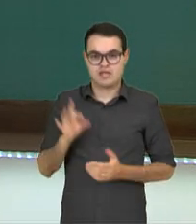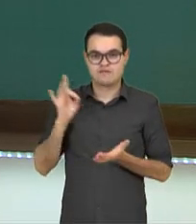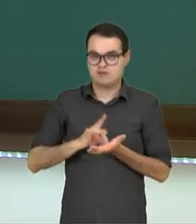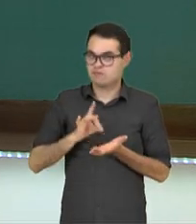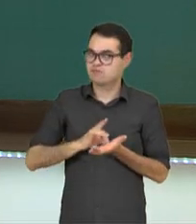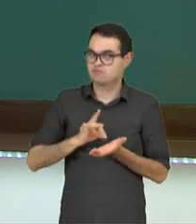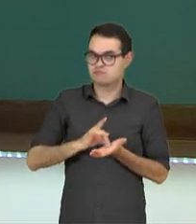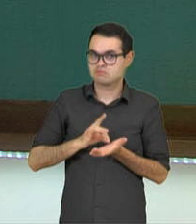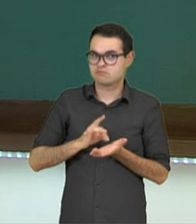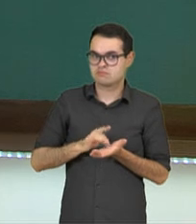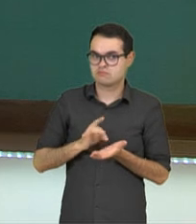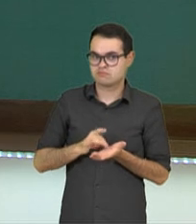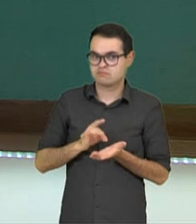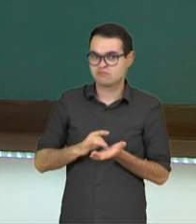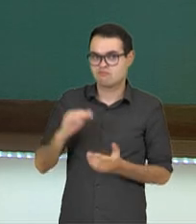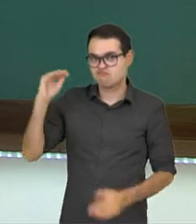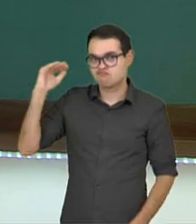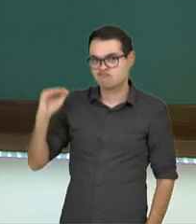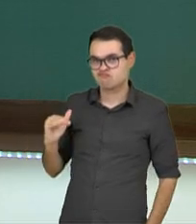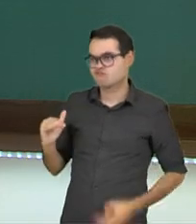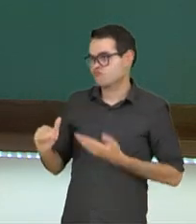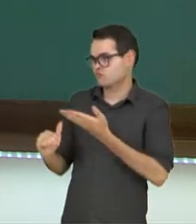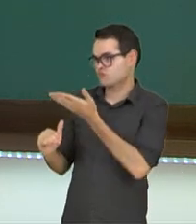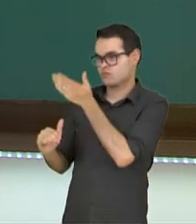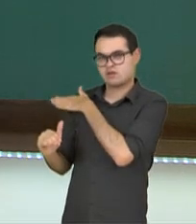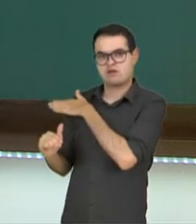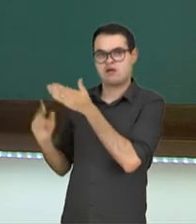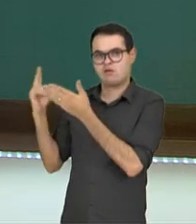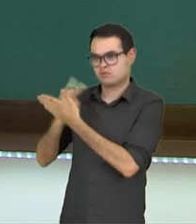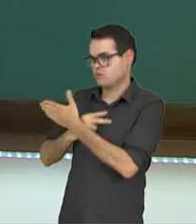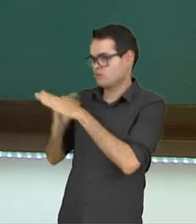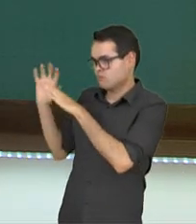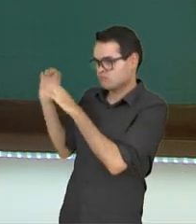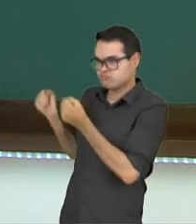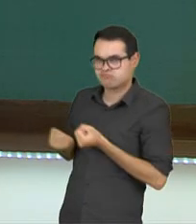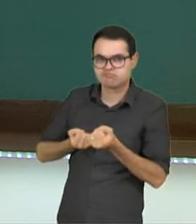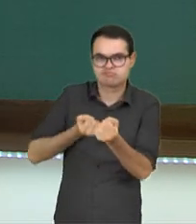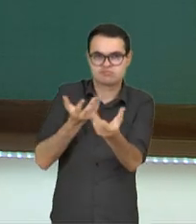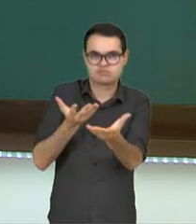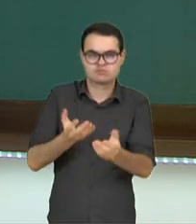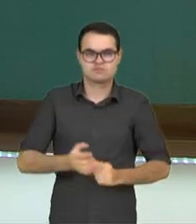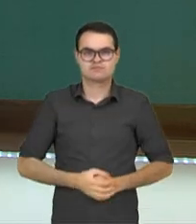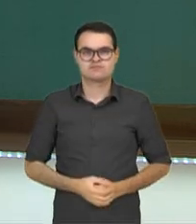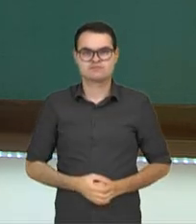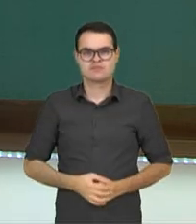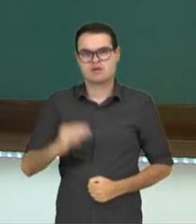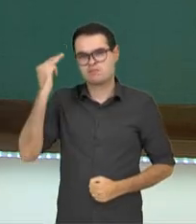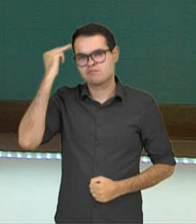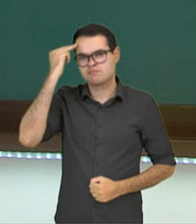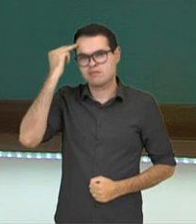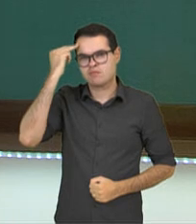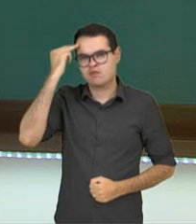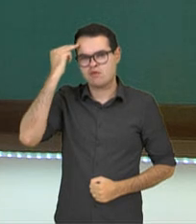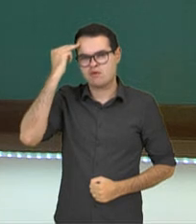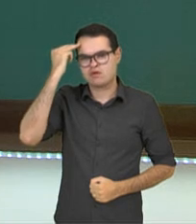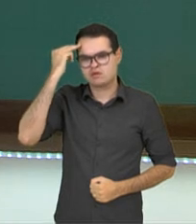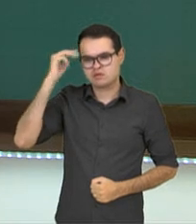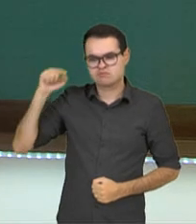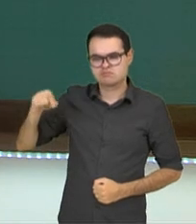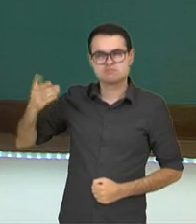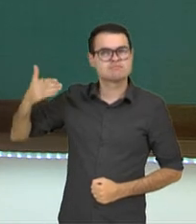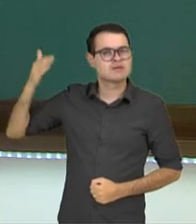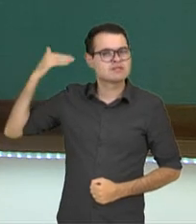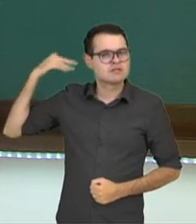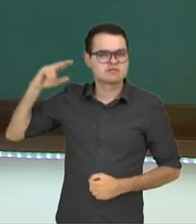ele é contando alguma coisa que aconteceu de verdade. Tá? E memória pessoal do narrador. Por que memória? Porque aconteceu